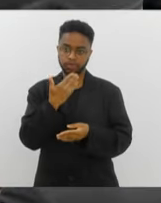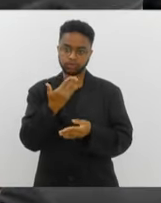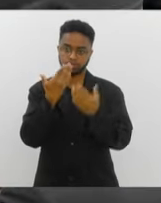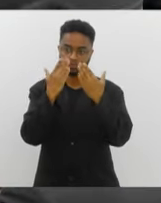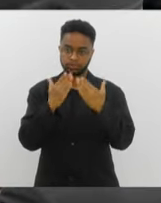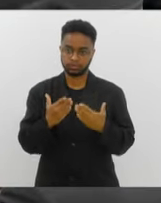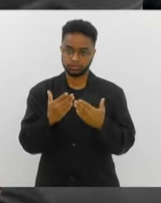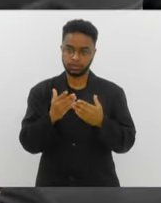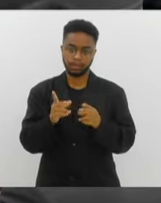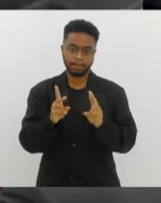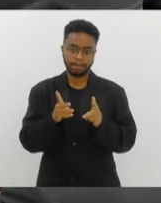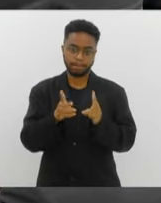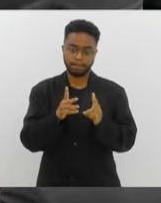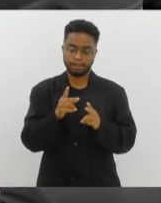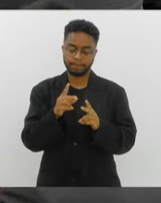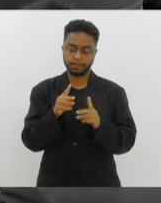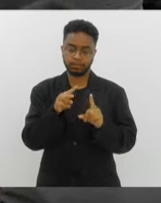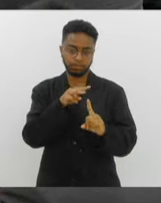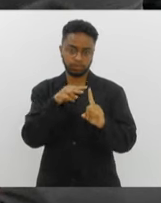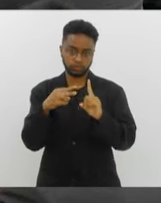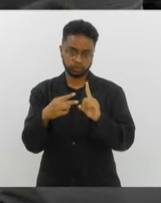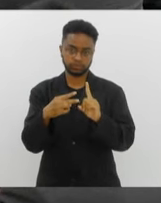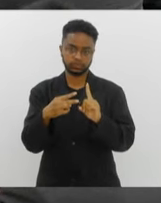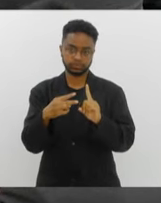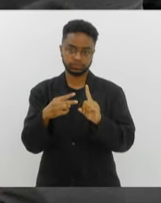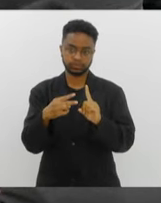Na mesma linha do deputado Luiz Paulo,